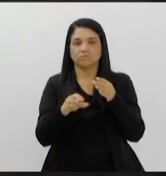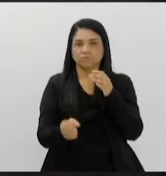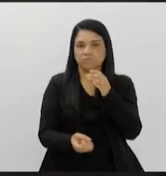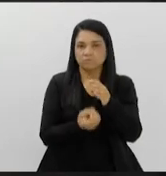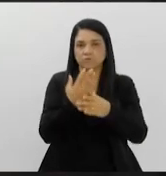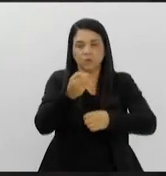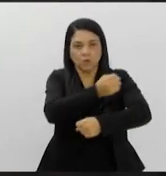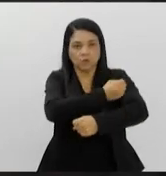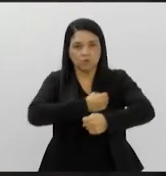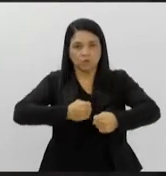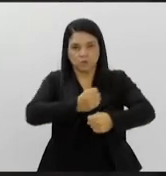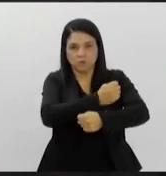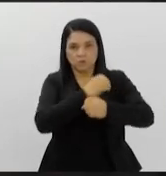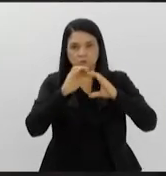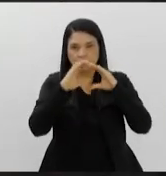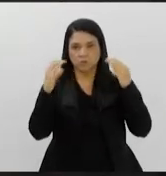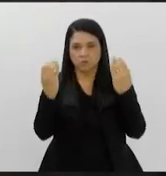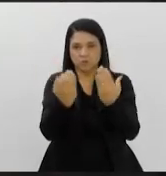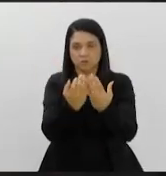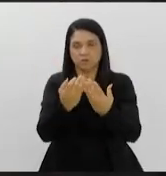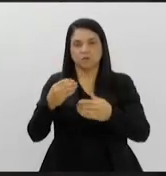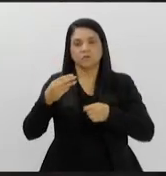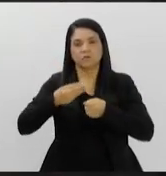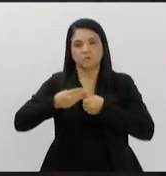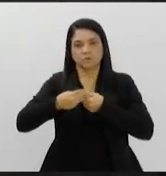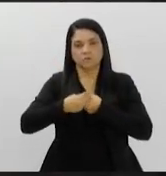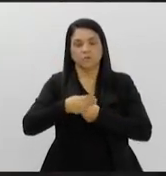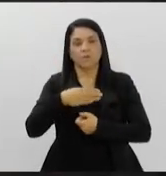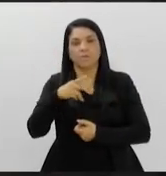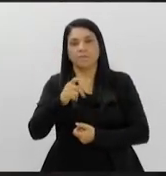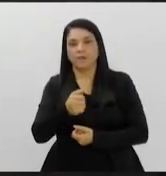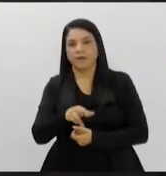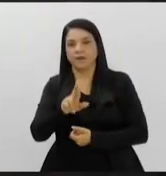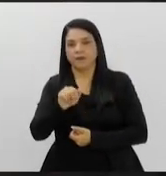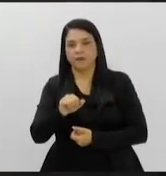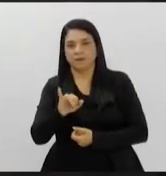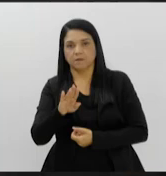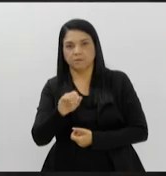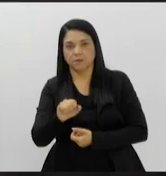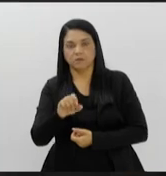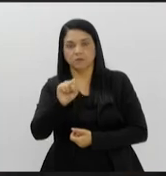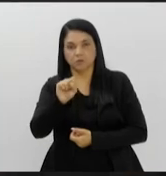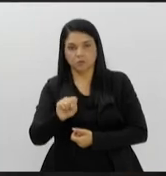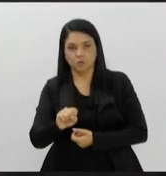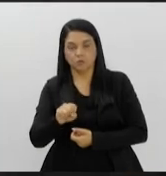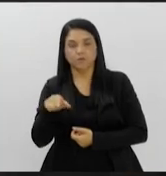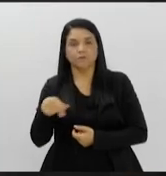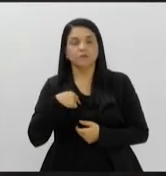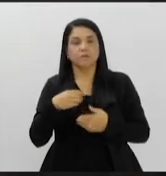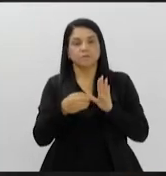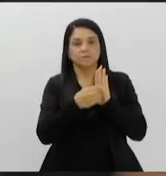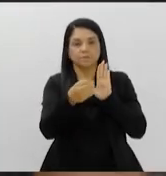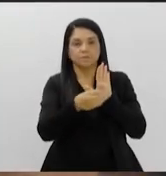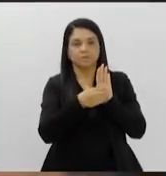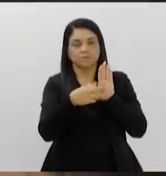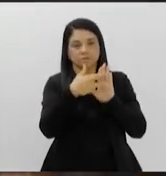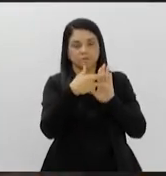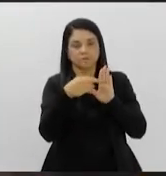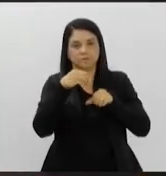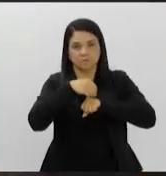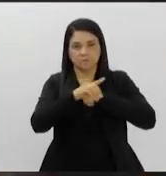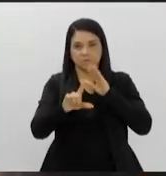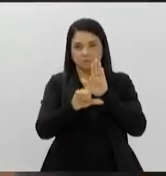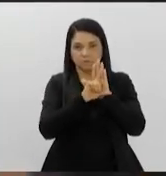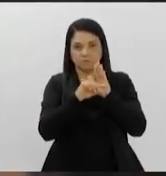de cozinhas comunitárias no município de Paraíba do Sul. Parecer da Comissão de Indicações Legislativas favorável,